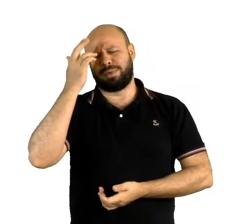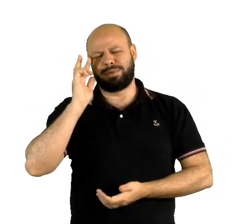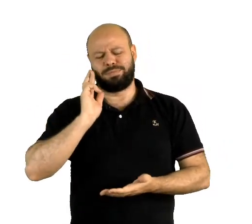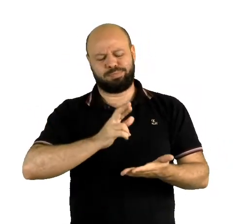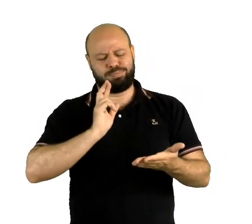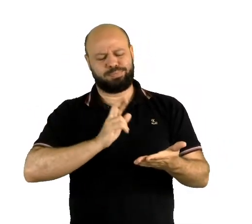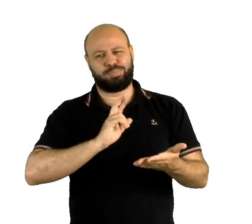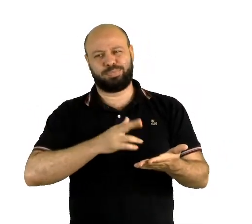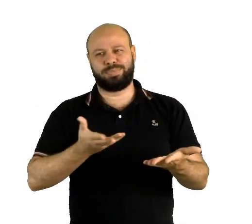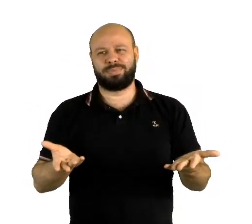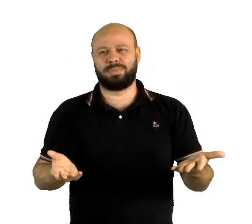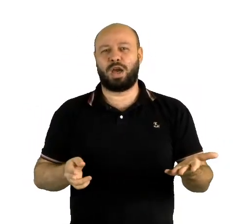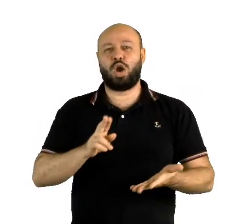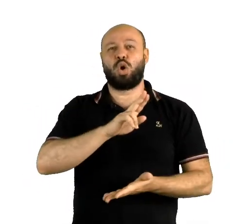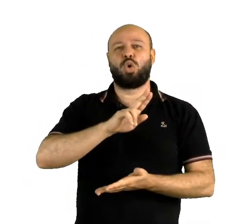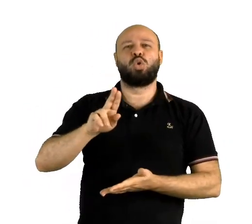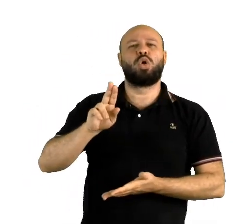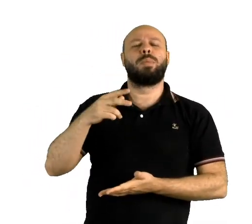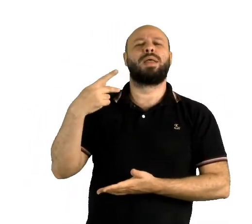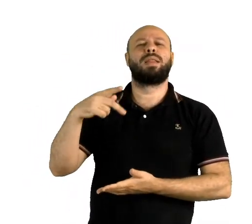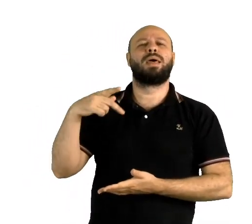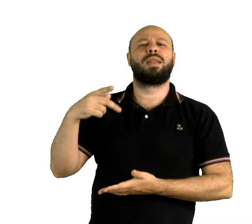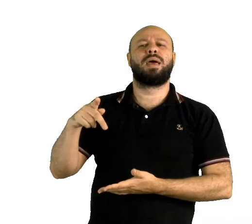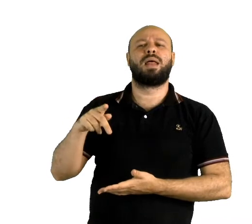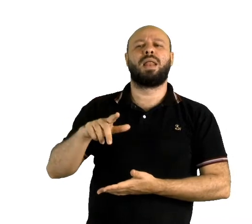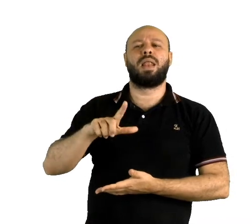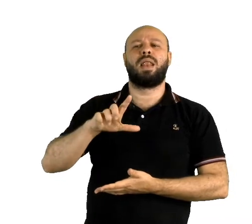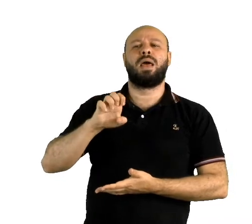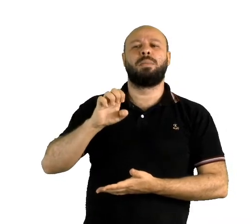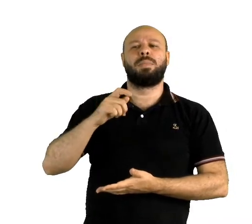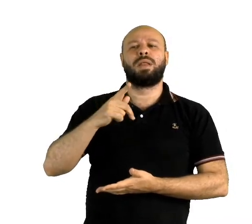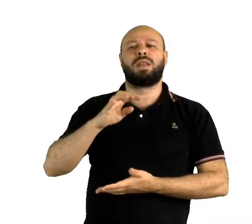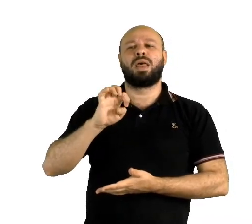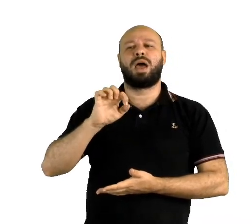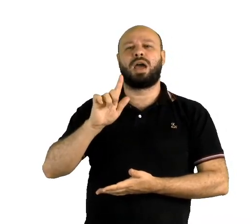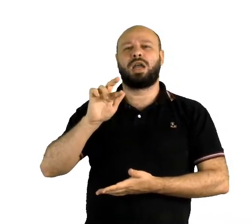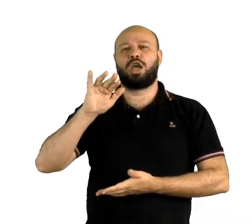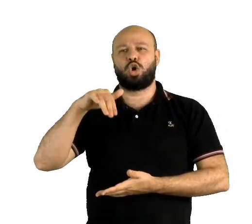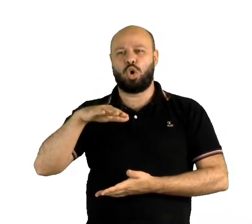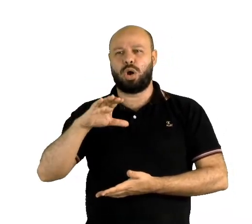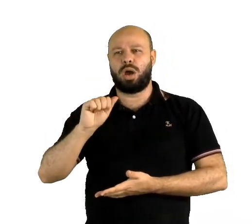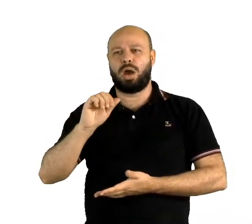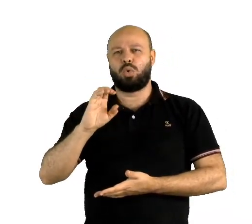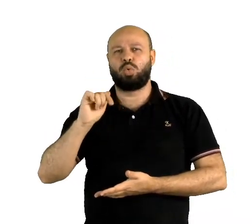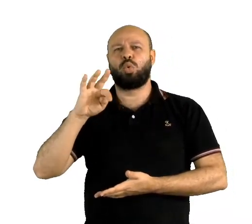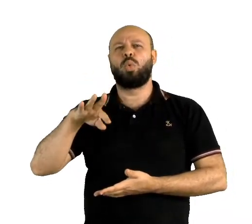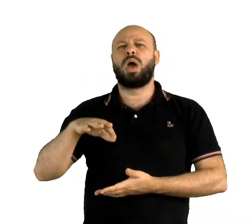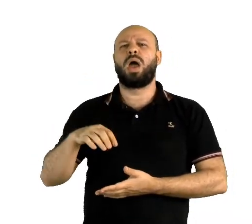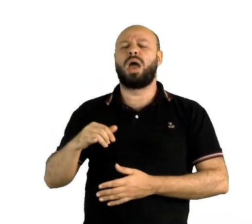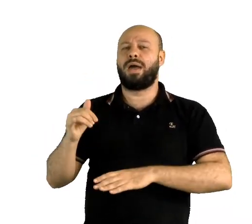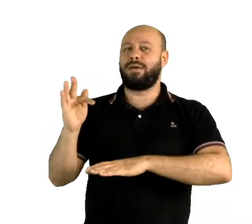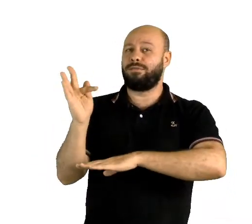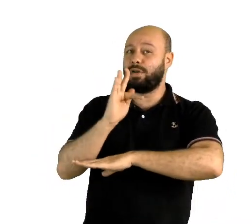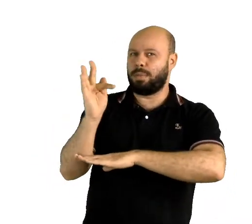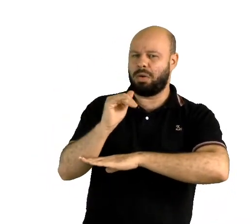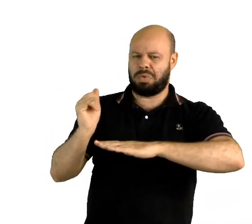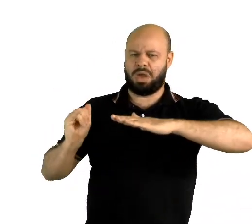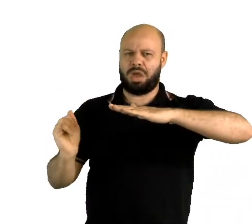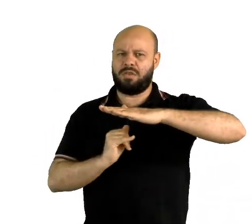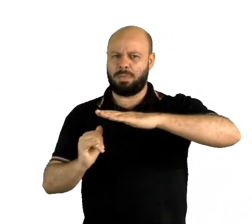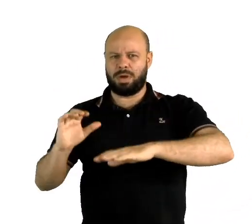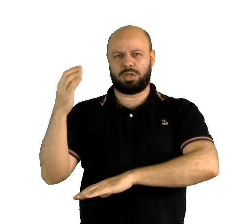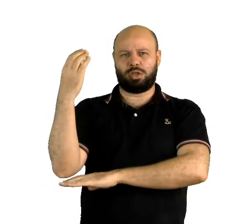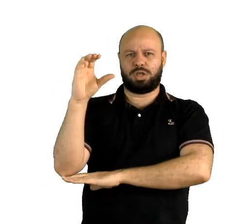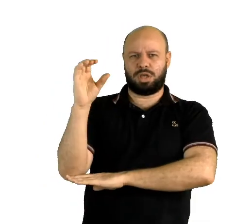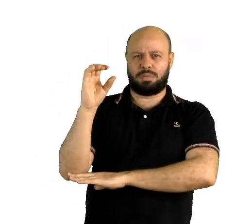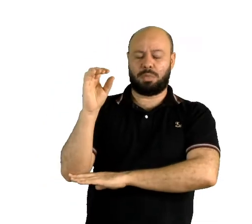questão, ó. O nome Leptagrium acutum é uma linguagem tipicamente formal, informal,